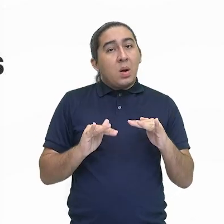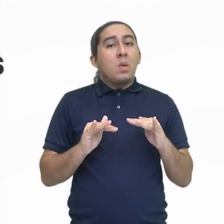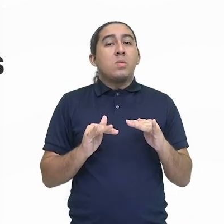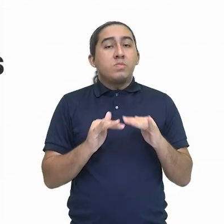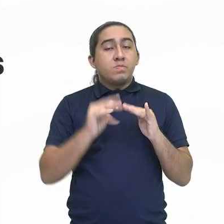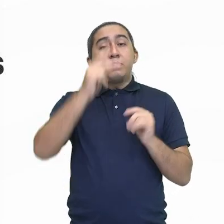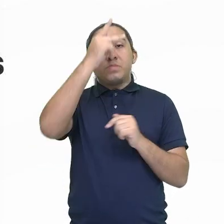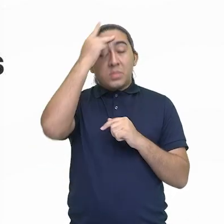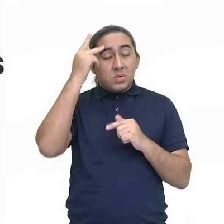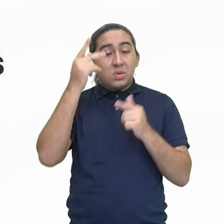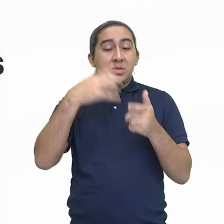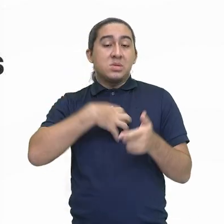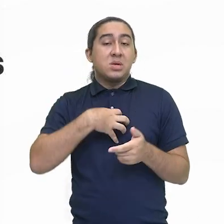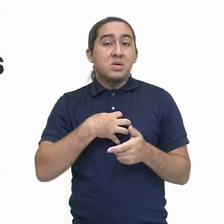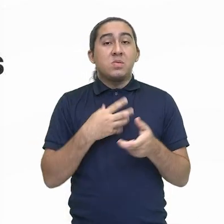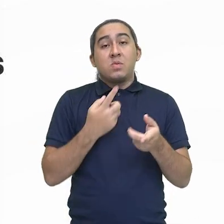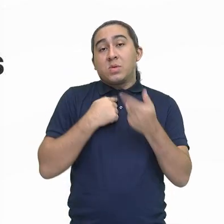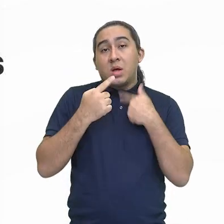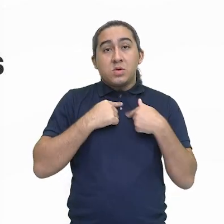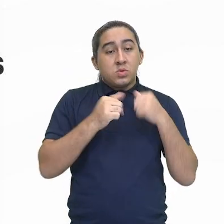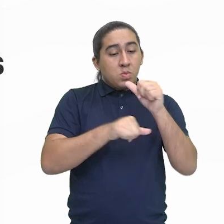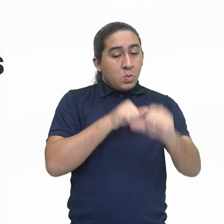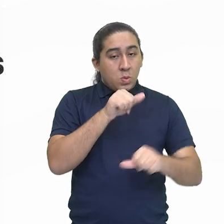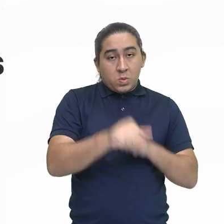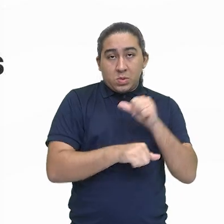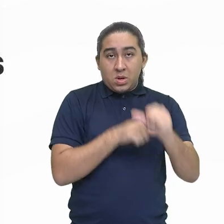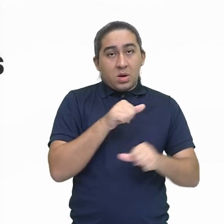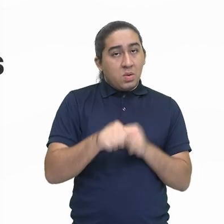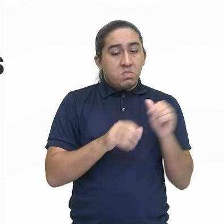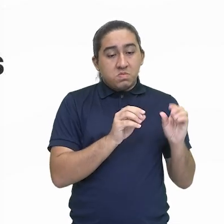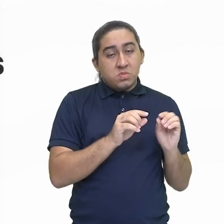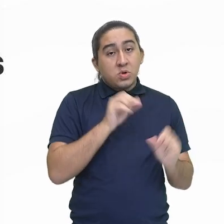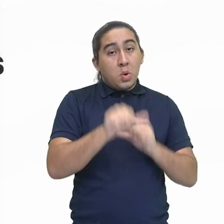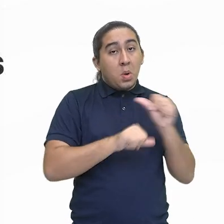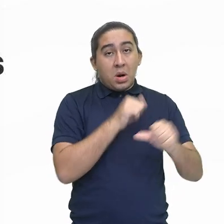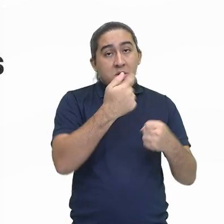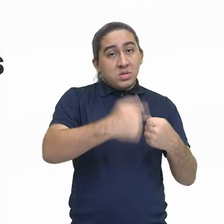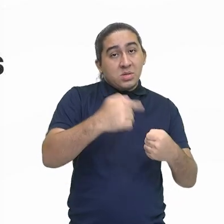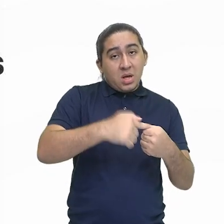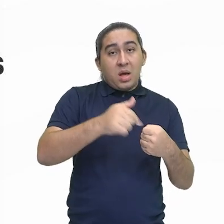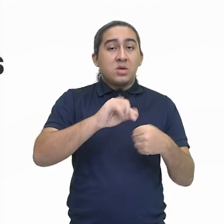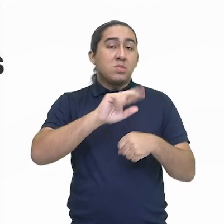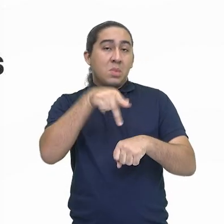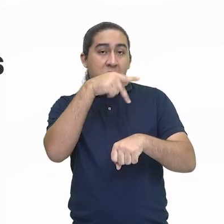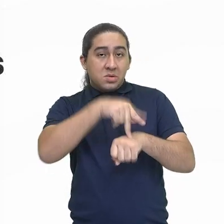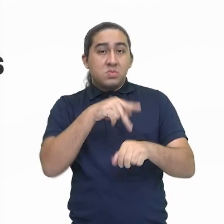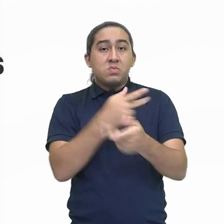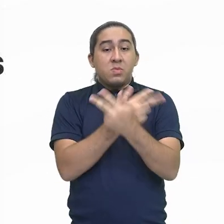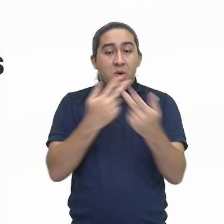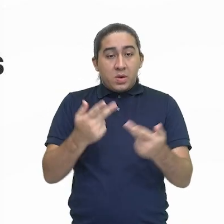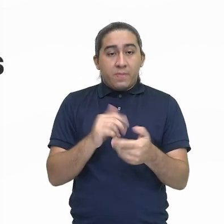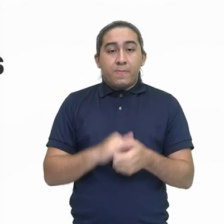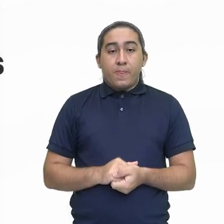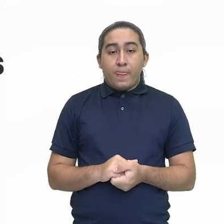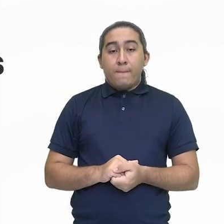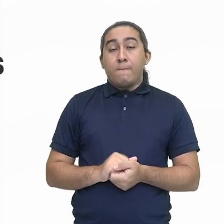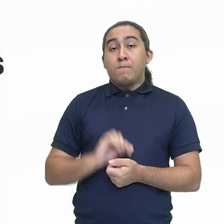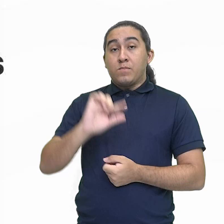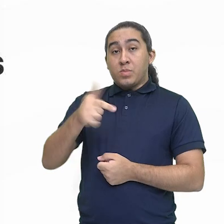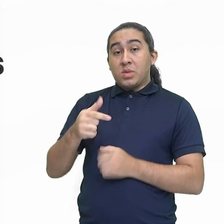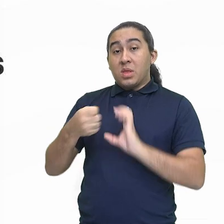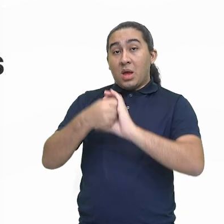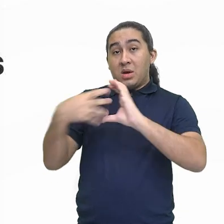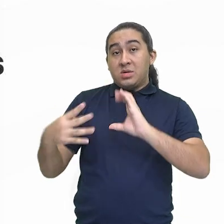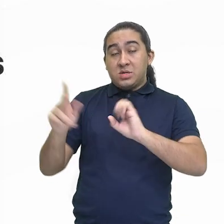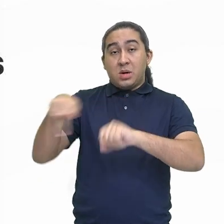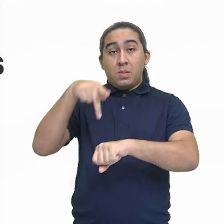se locomover de um lugar para o outro, se mudar de um país, de uma cidade para outra. Já os fatores atrativos é aquilo que vai atrair